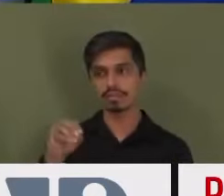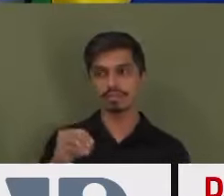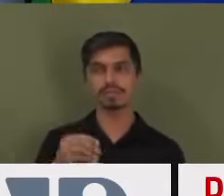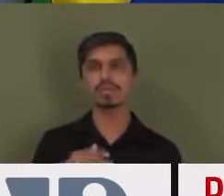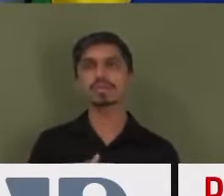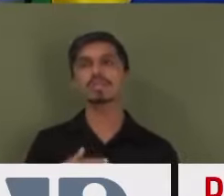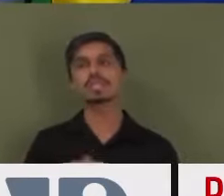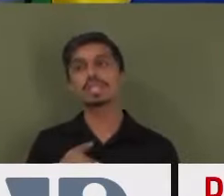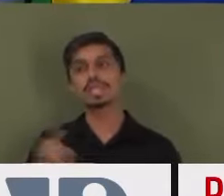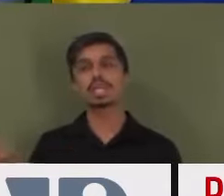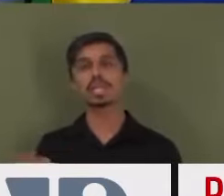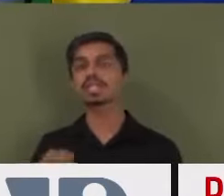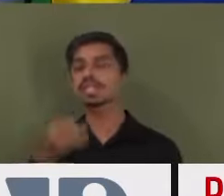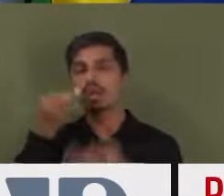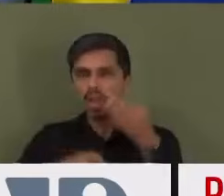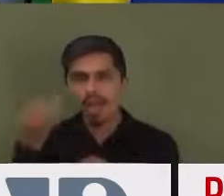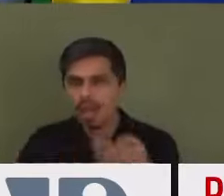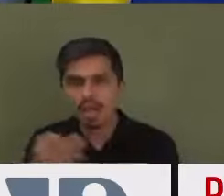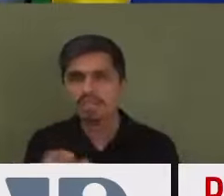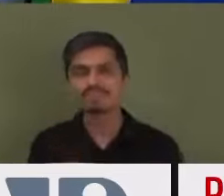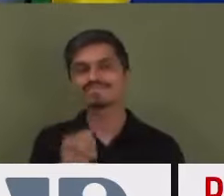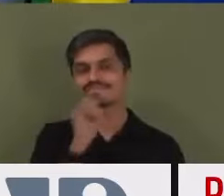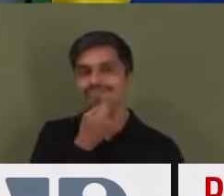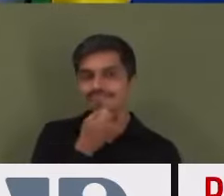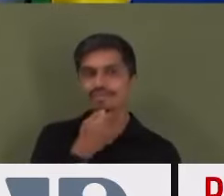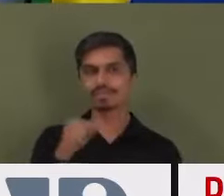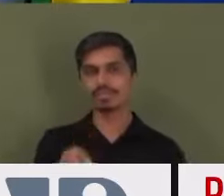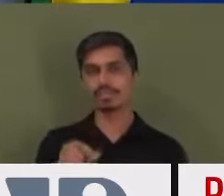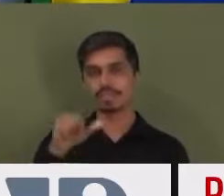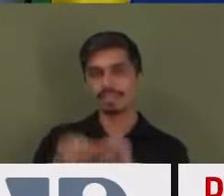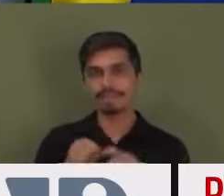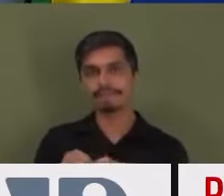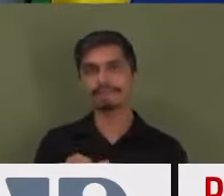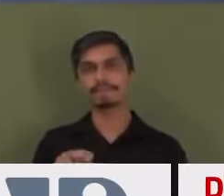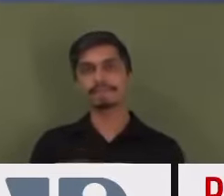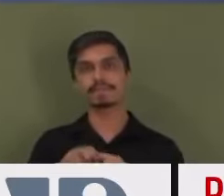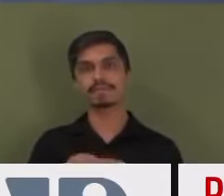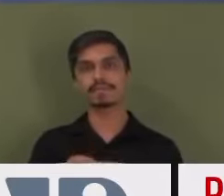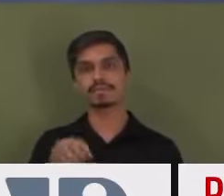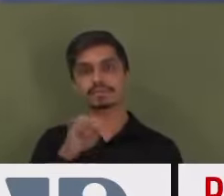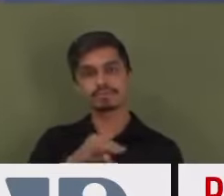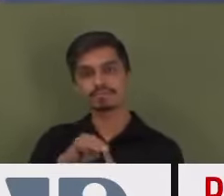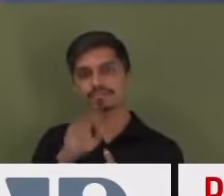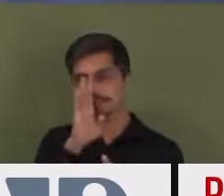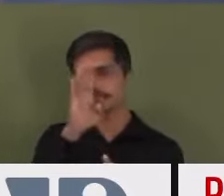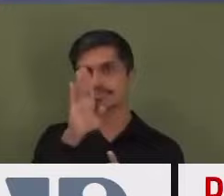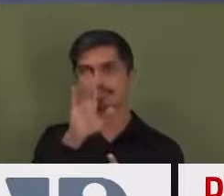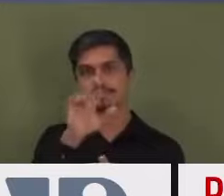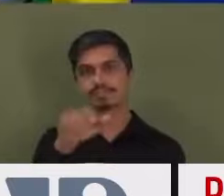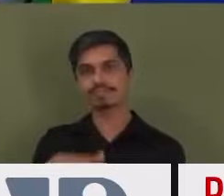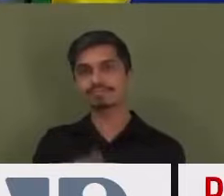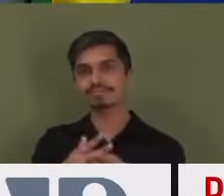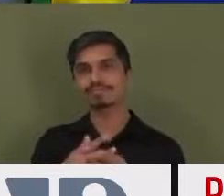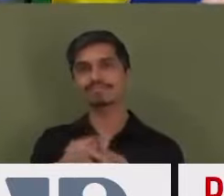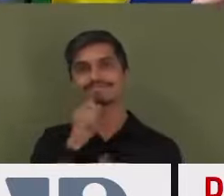conseguiu construir ao longo dos últimos anos. Essa articulação de conversar com governistas e